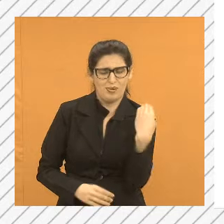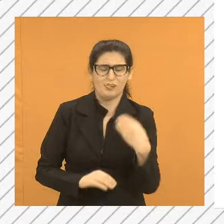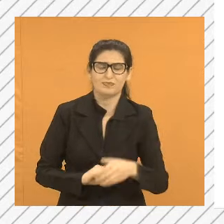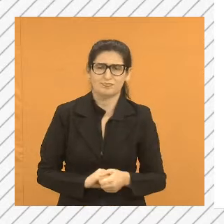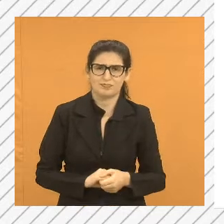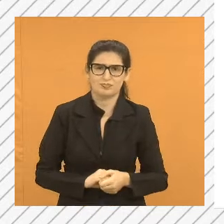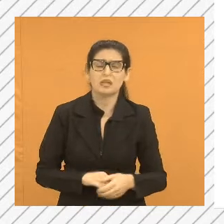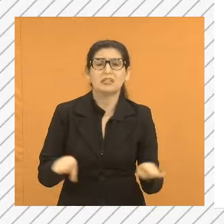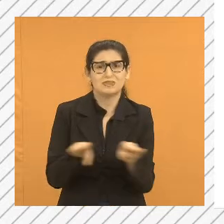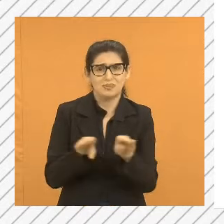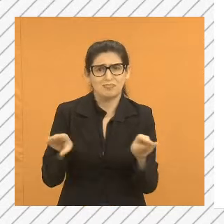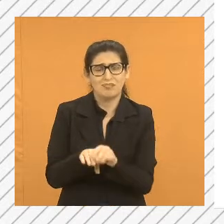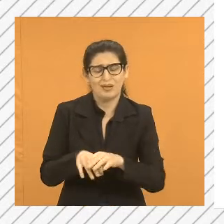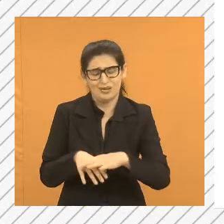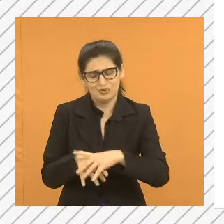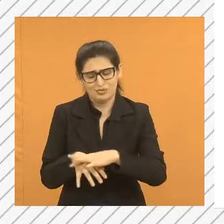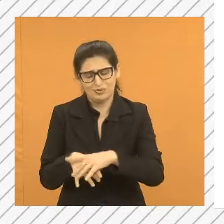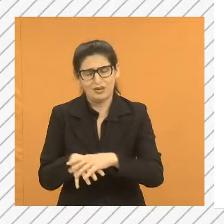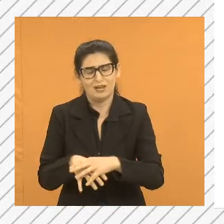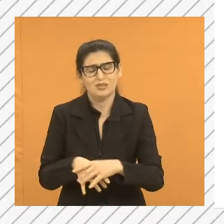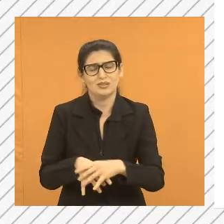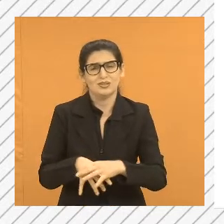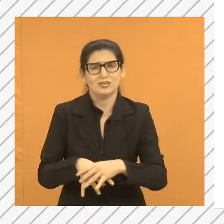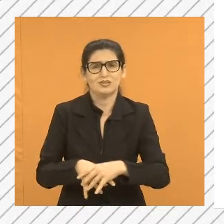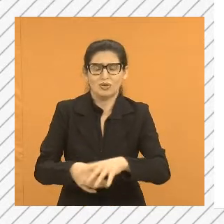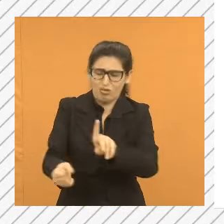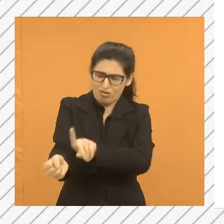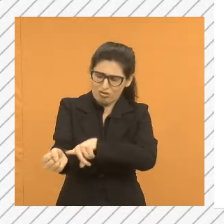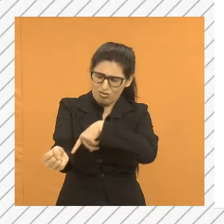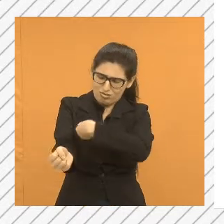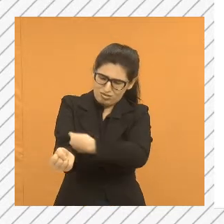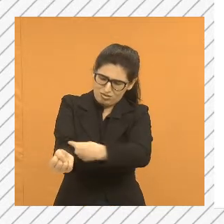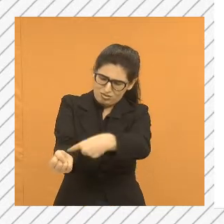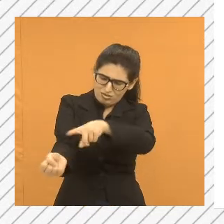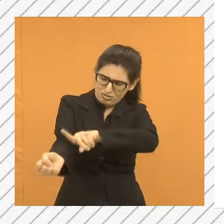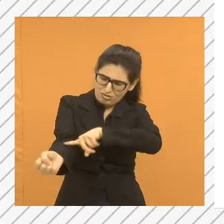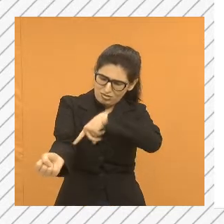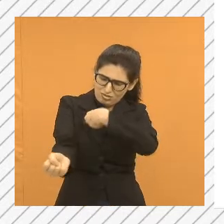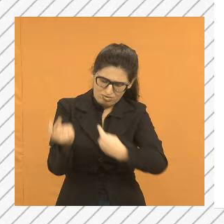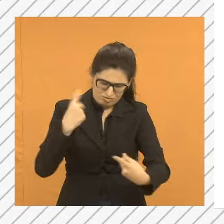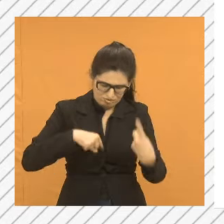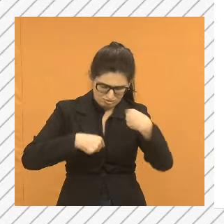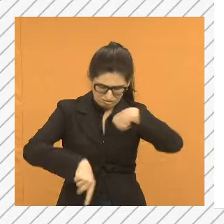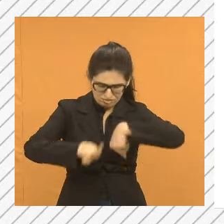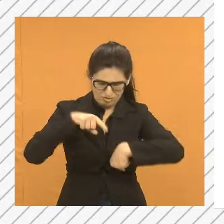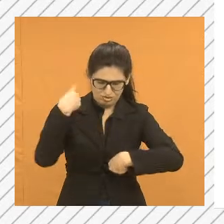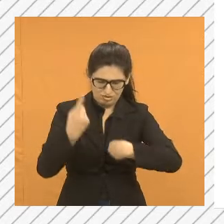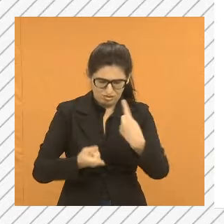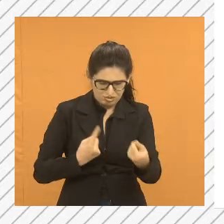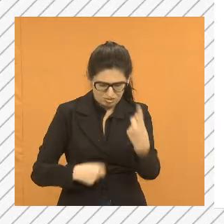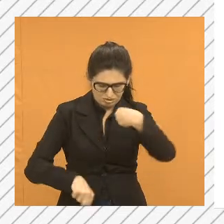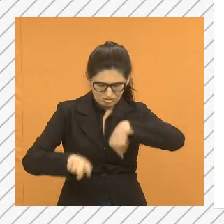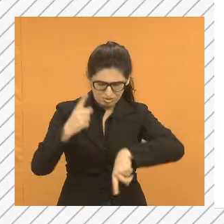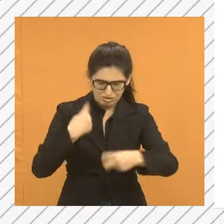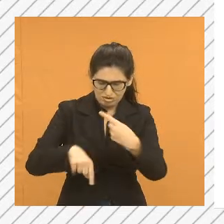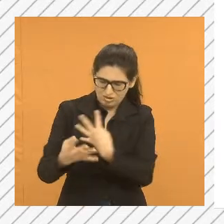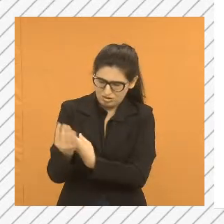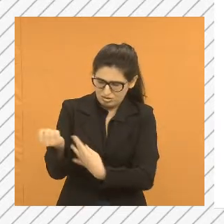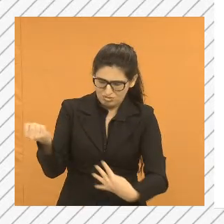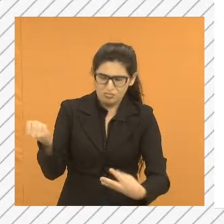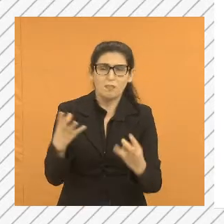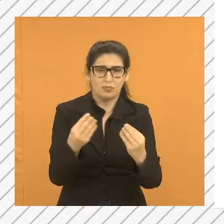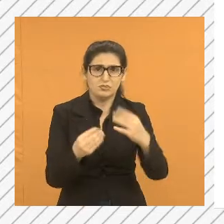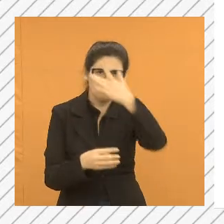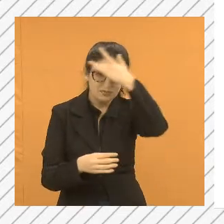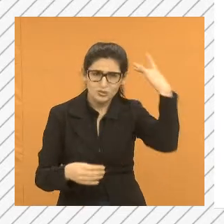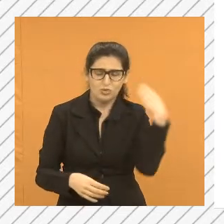do aparelho circulatório, que, no entanto, permanece como a principal causa de óbito no município.